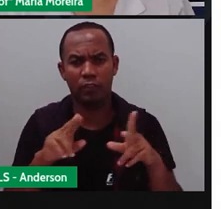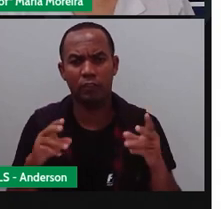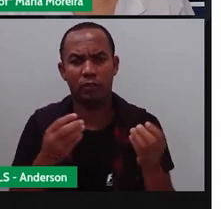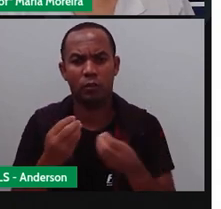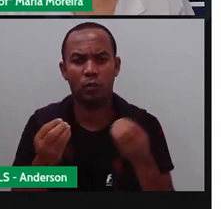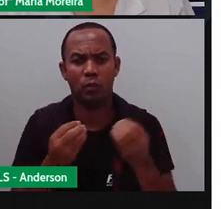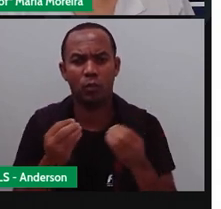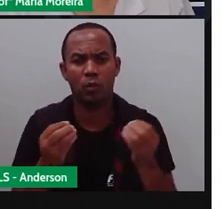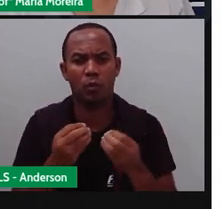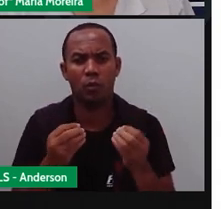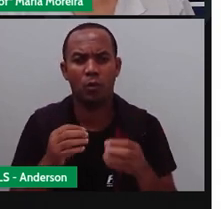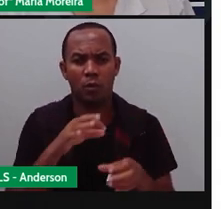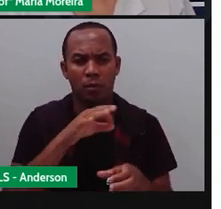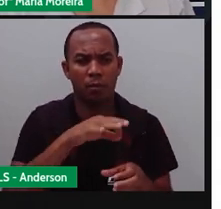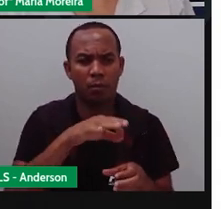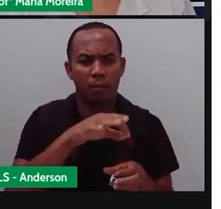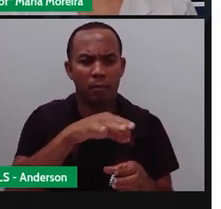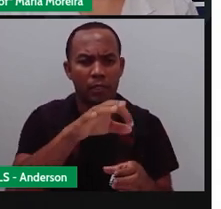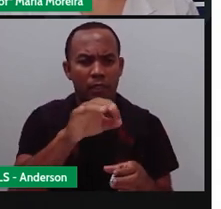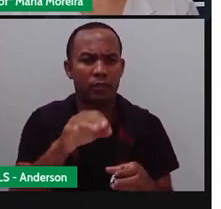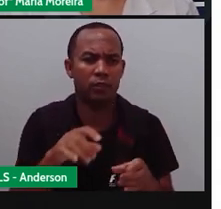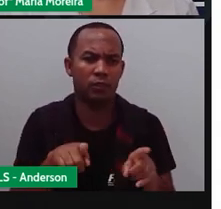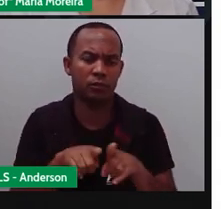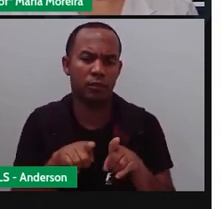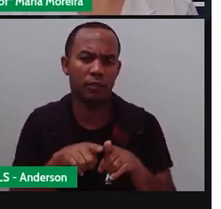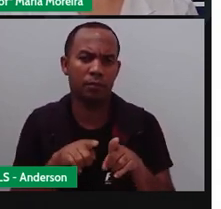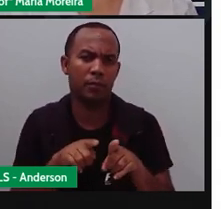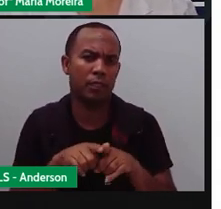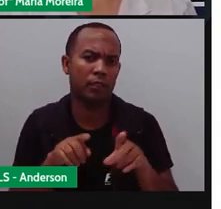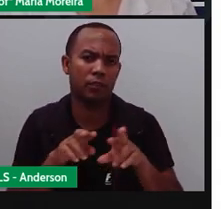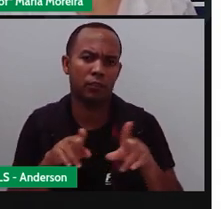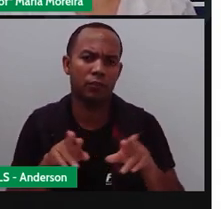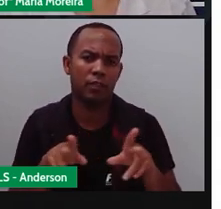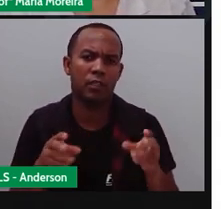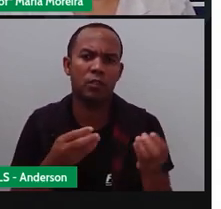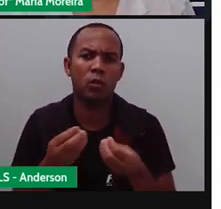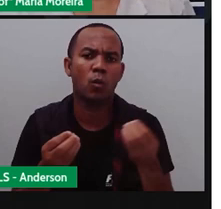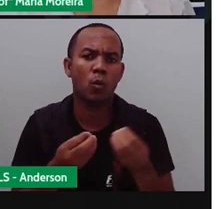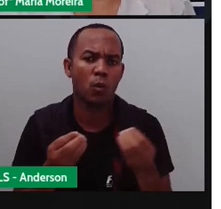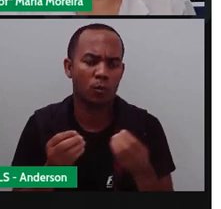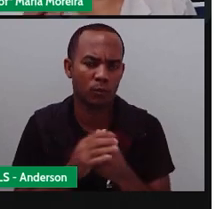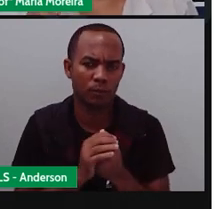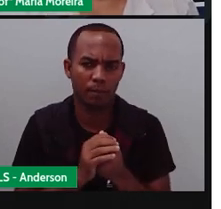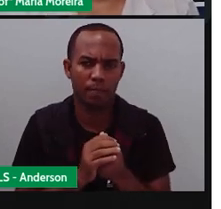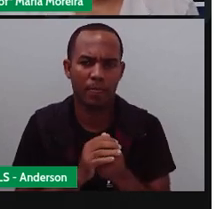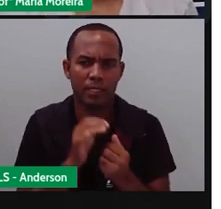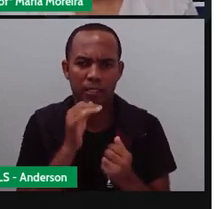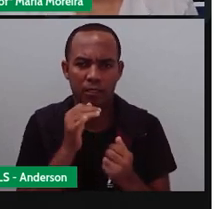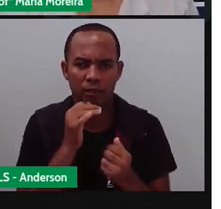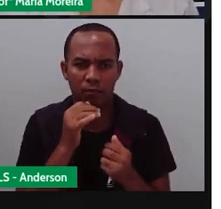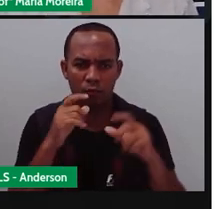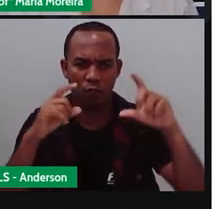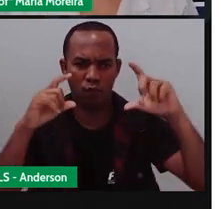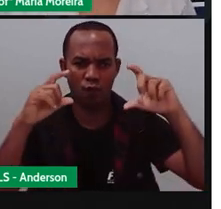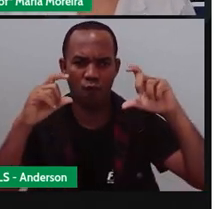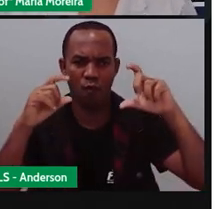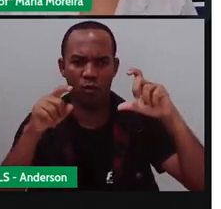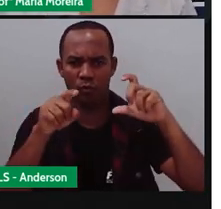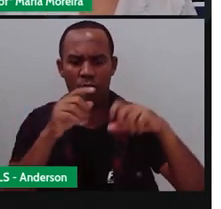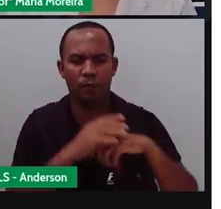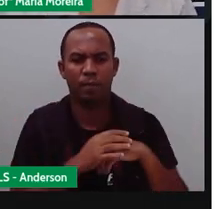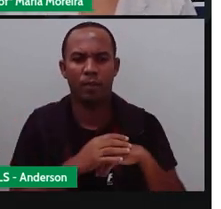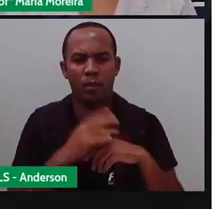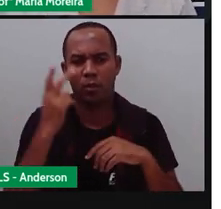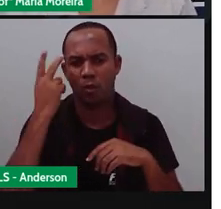físicas na manutenção de plantio e afins né que dificuldades técnicas são essa aqui eu trouxe essa imagem aí é